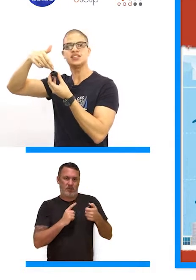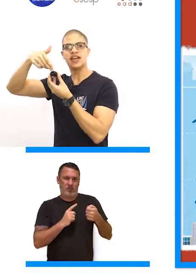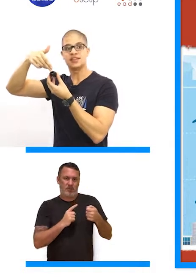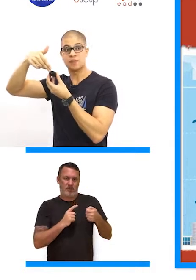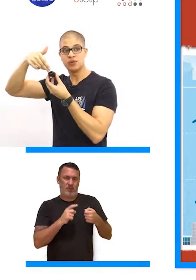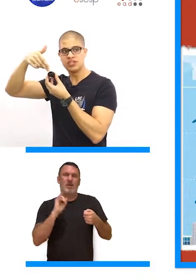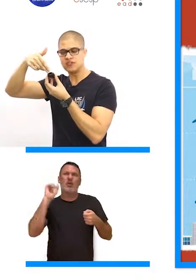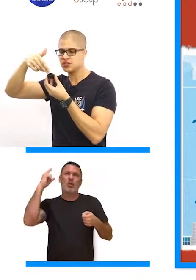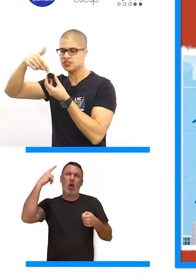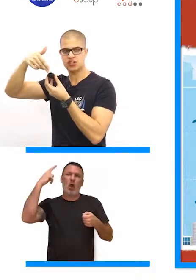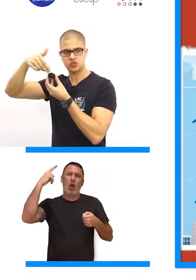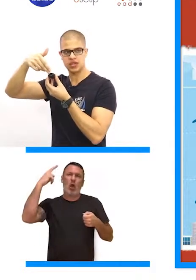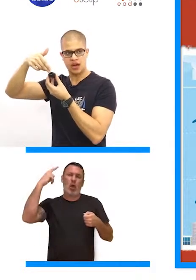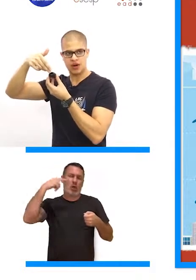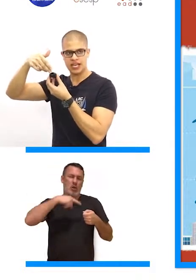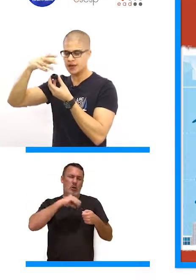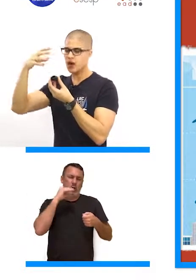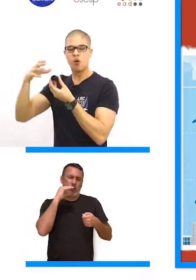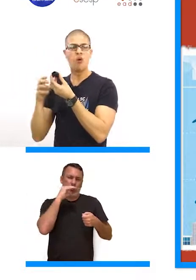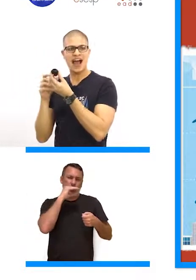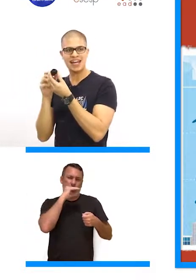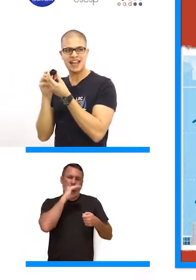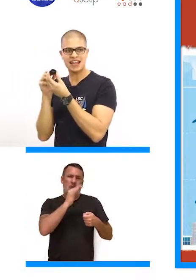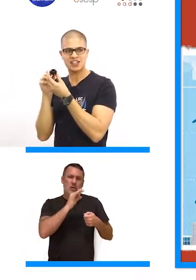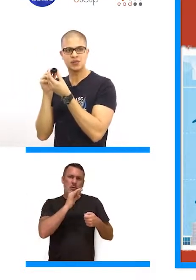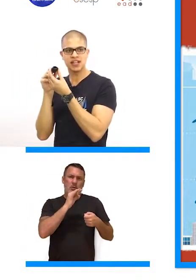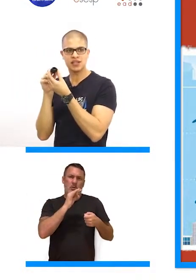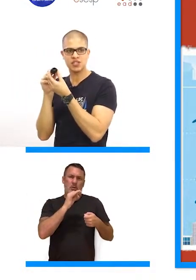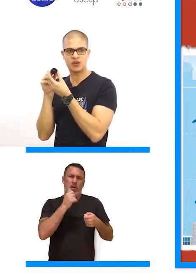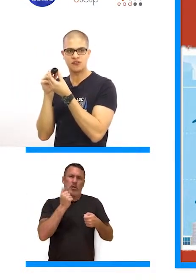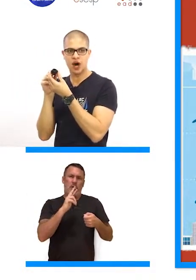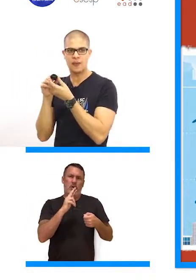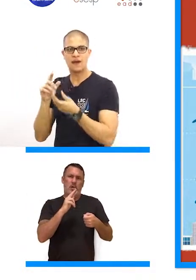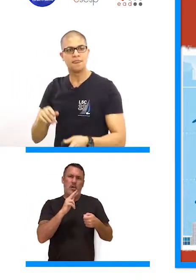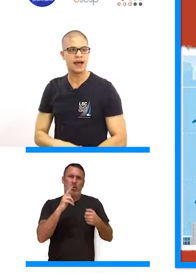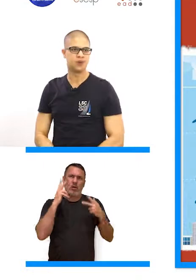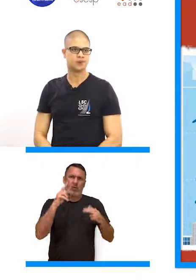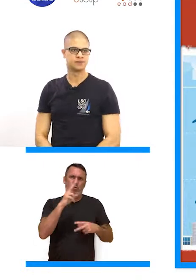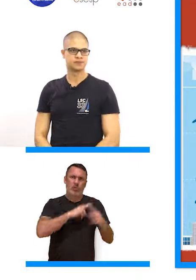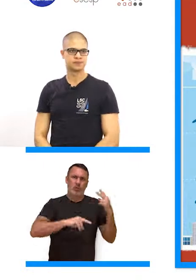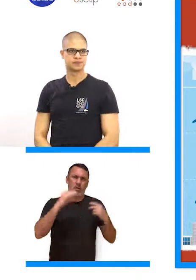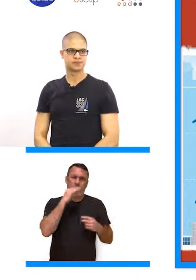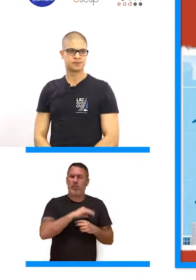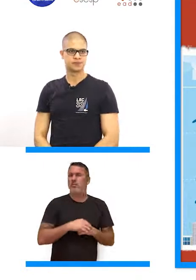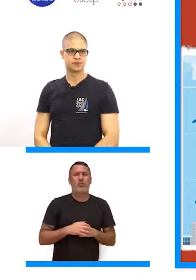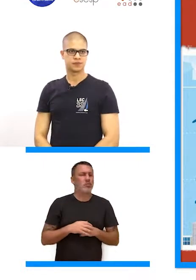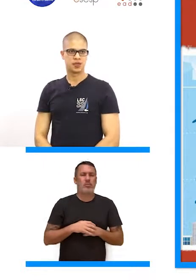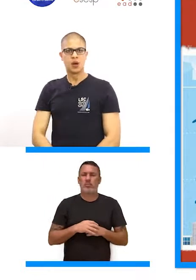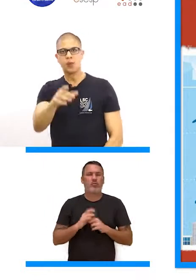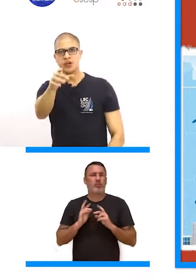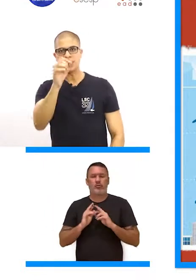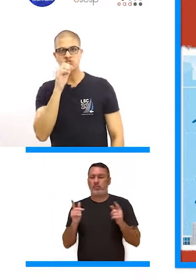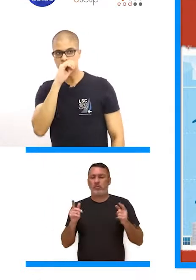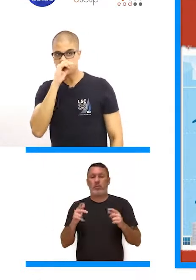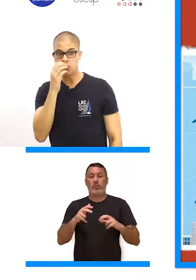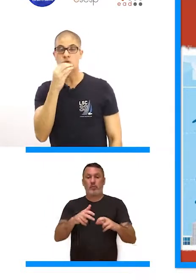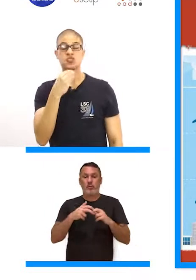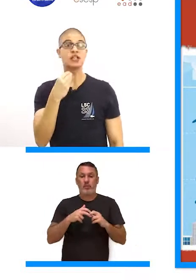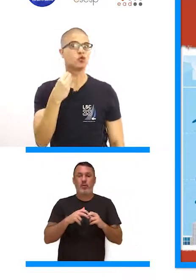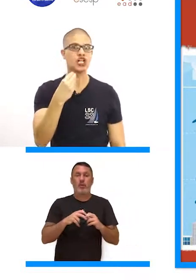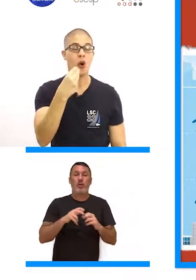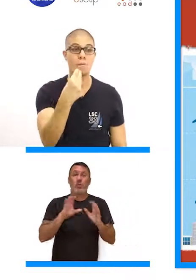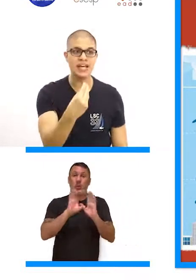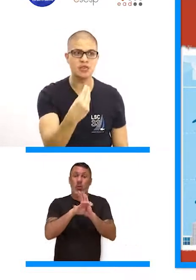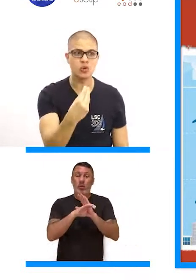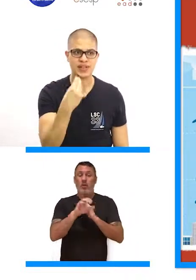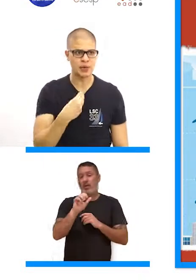pela incidência, pelo nível de incidência solar, ok? O ar ele é aquecido dessa mesma forma? Não. Por isso que o